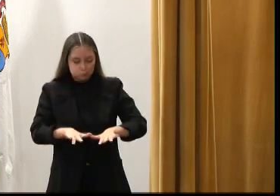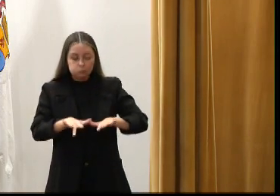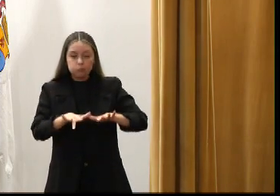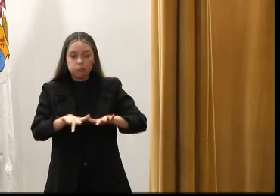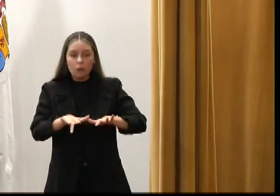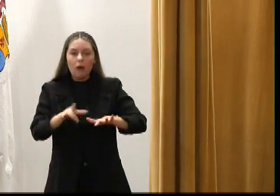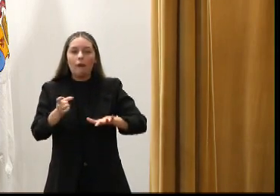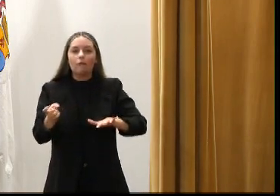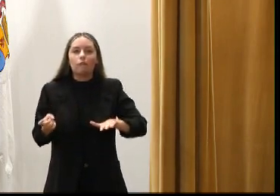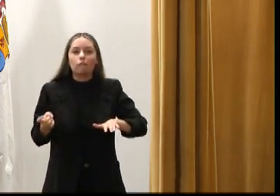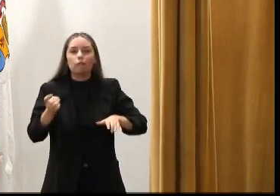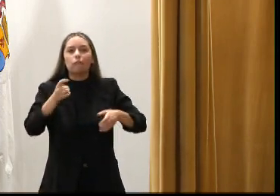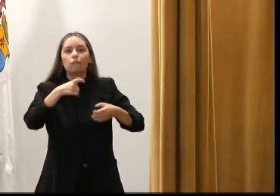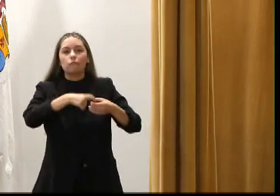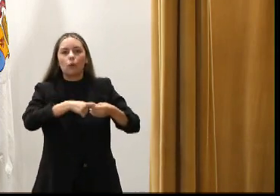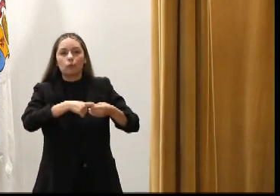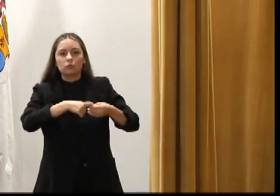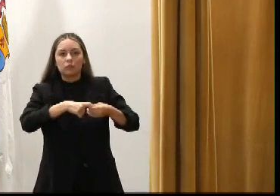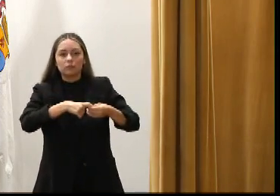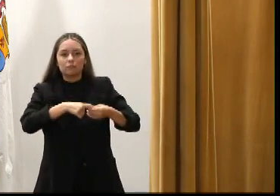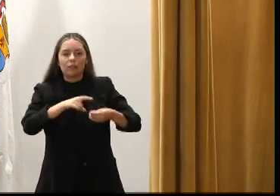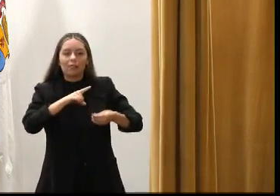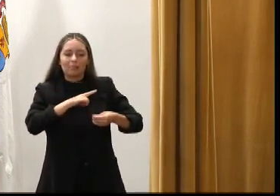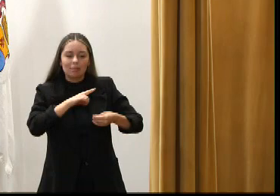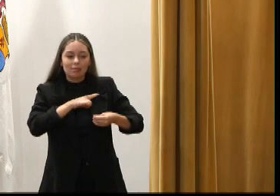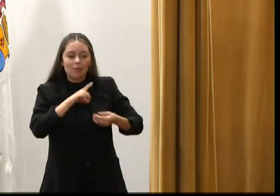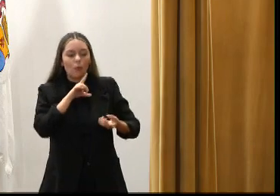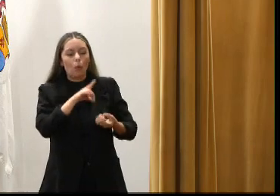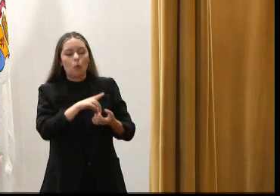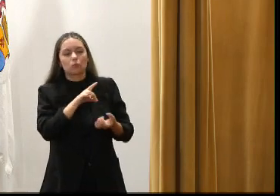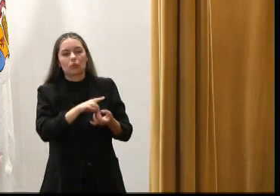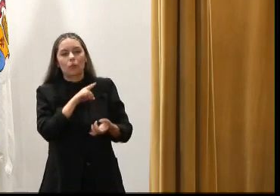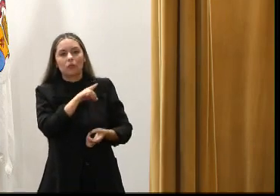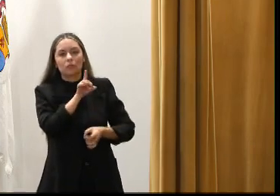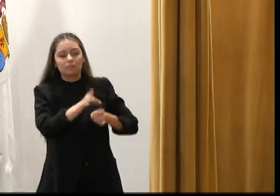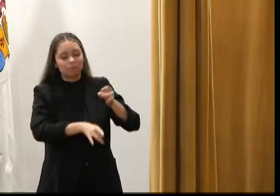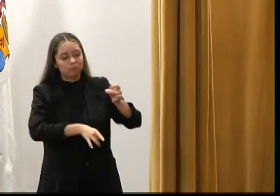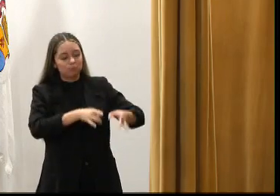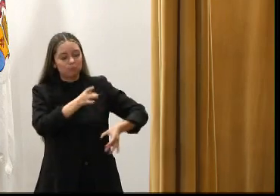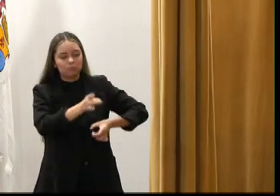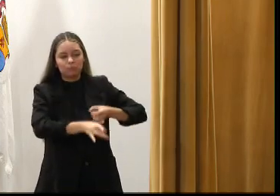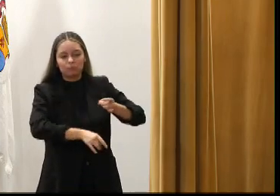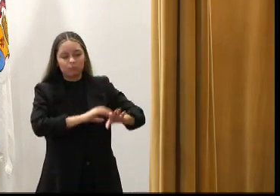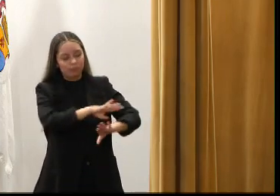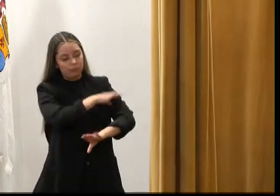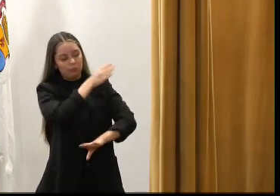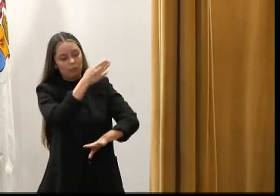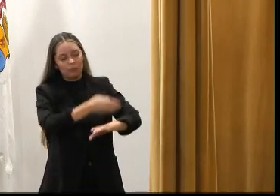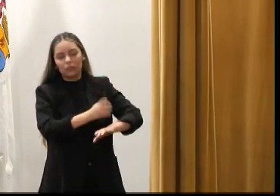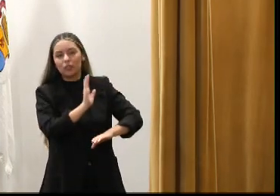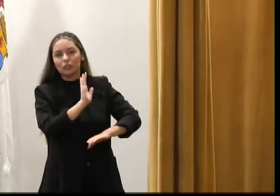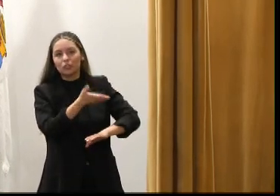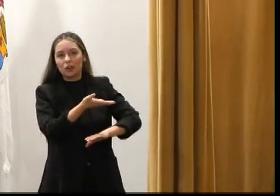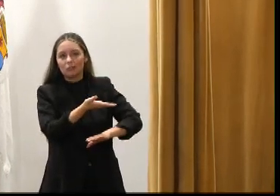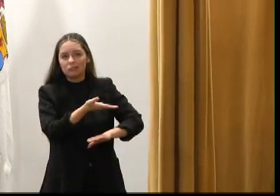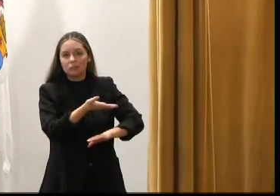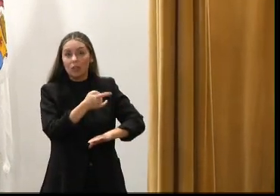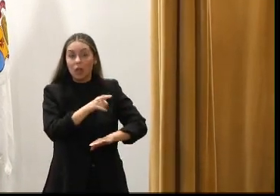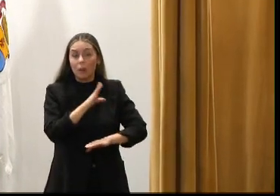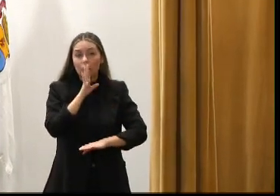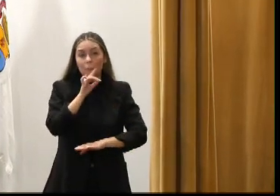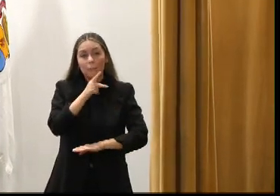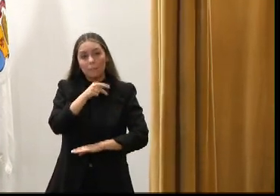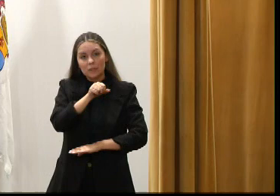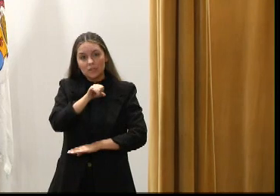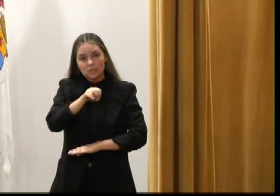ele vai voltar a ter reações com esses resíduos sólidos aí. Então, os passivos